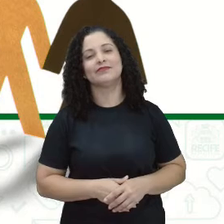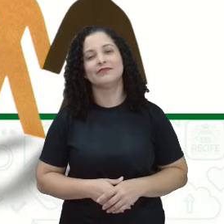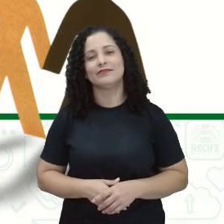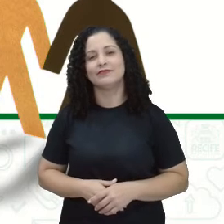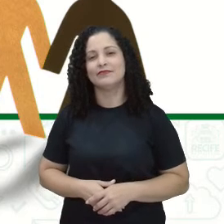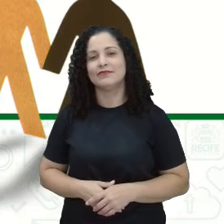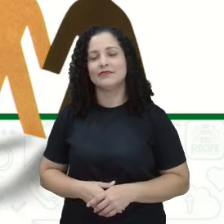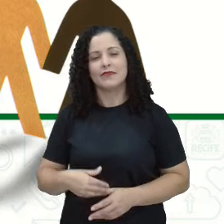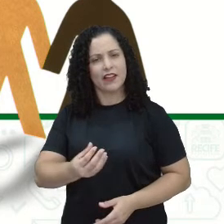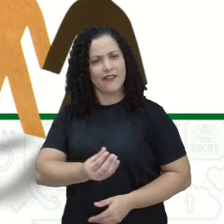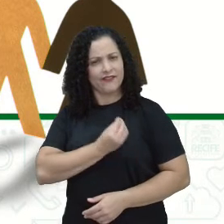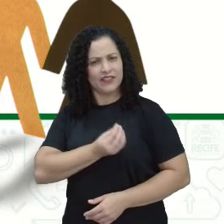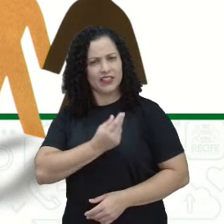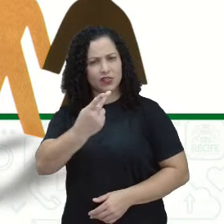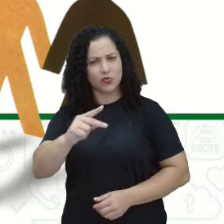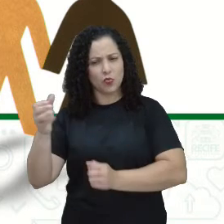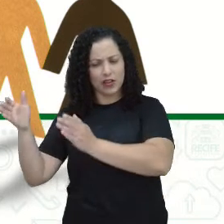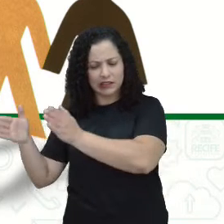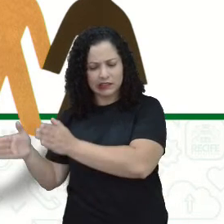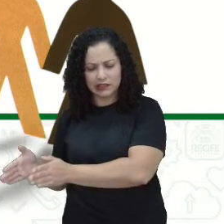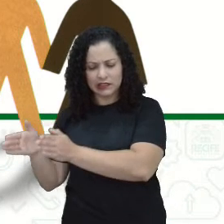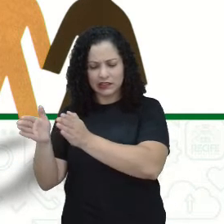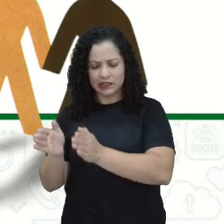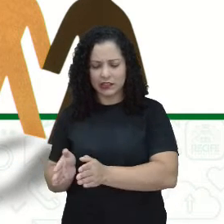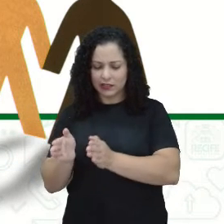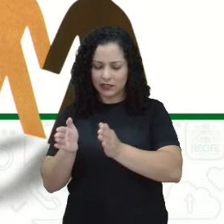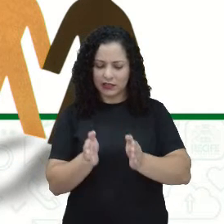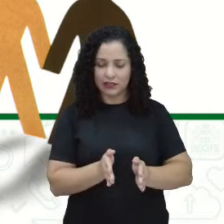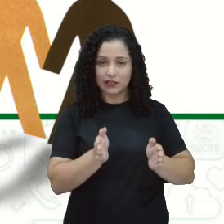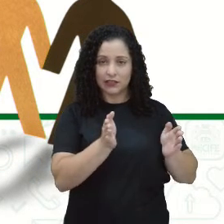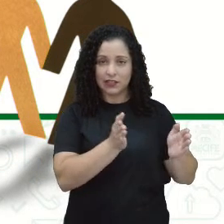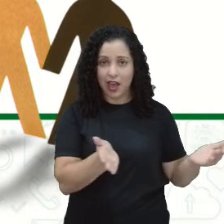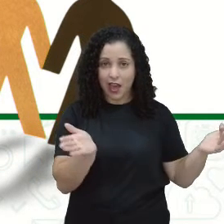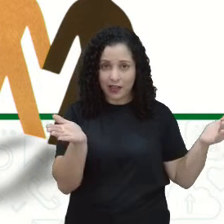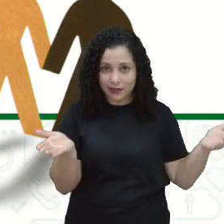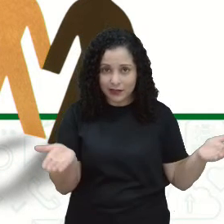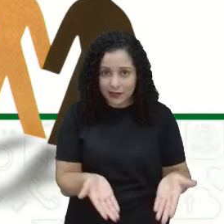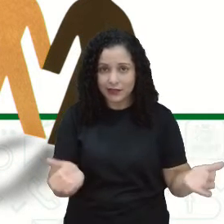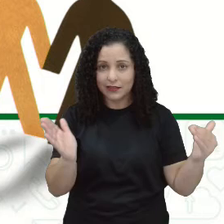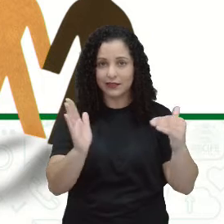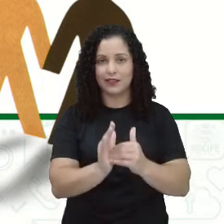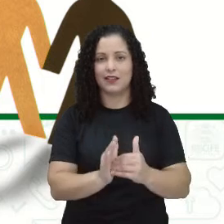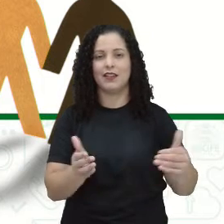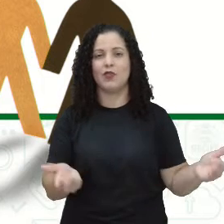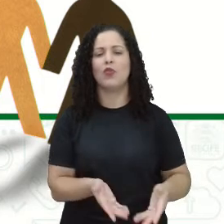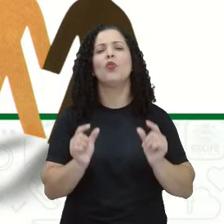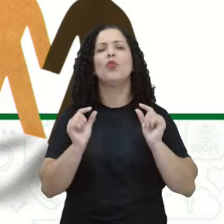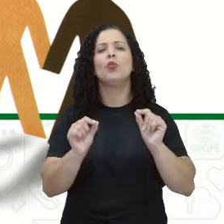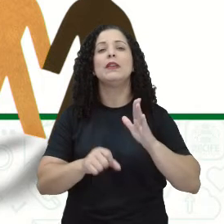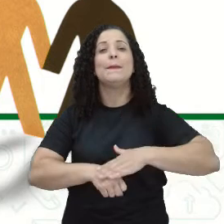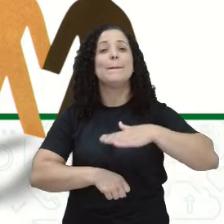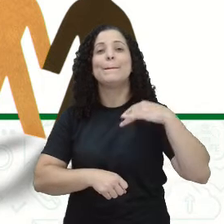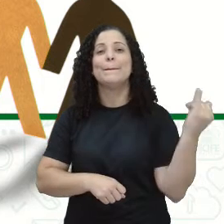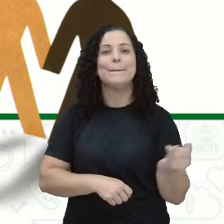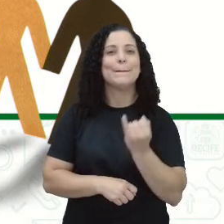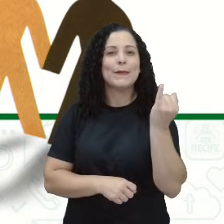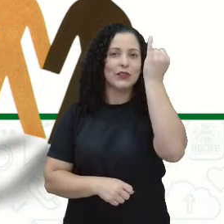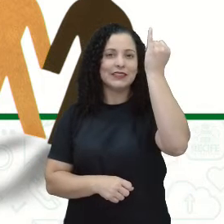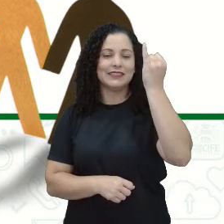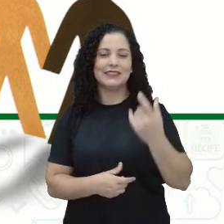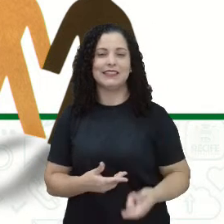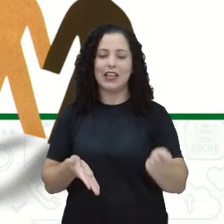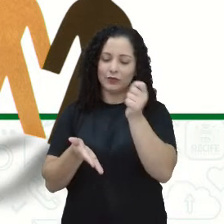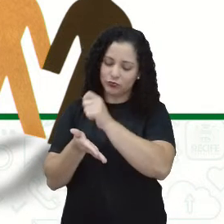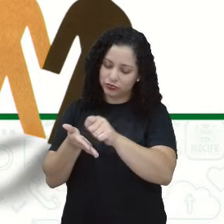Em cada fase de sua vida, até esse momento, o que você lembra como algo marcante. Vocês podem fazer um trabalho, fazer uma